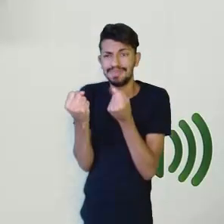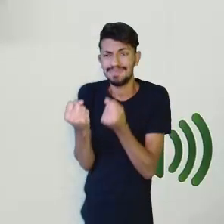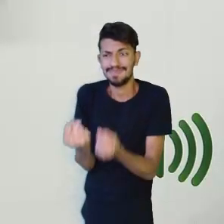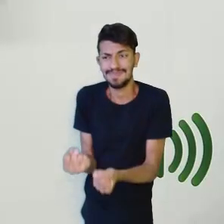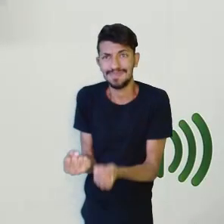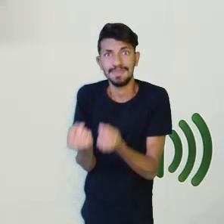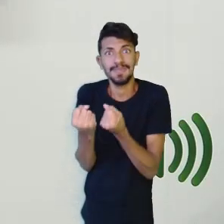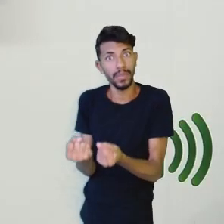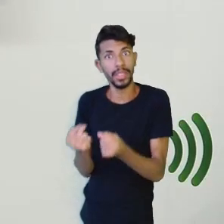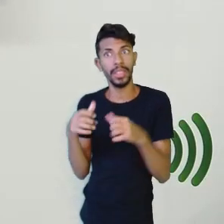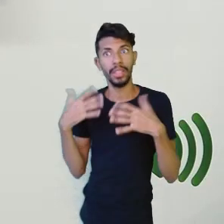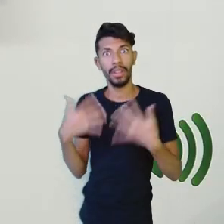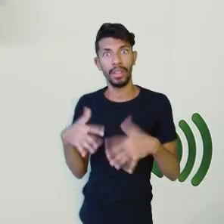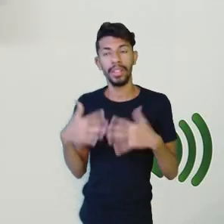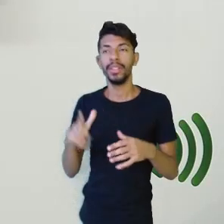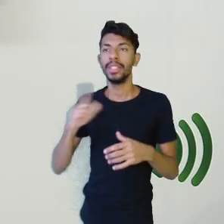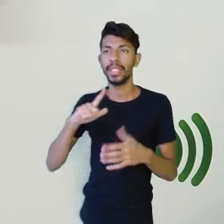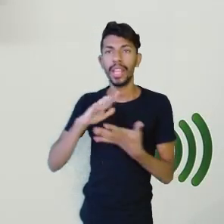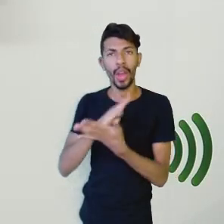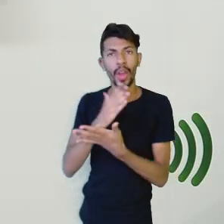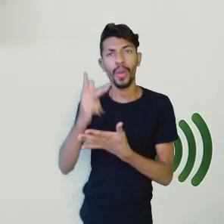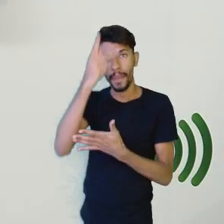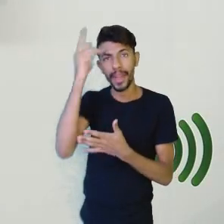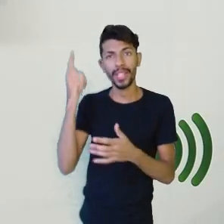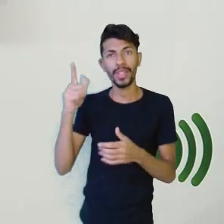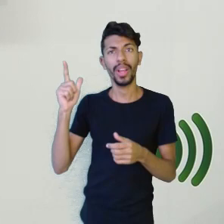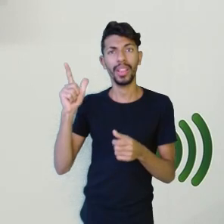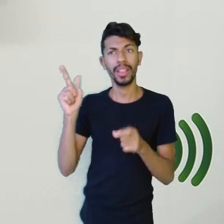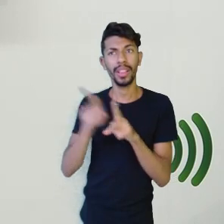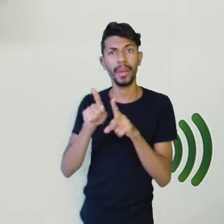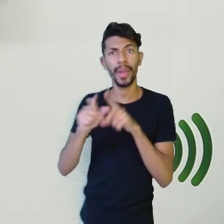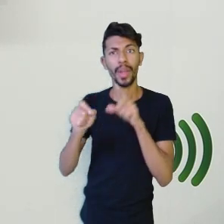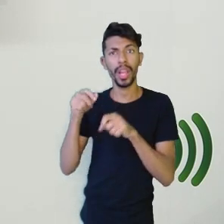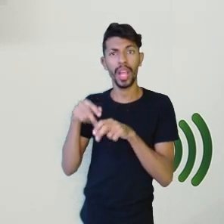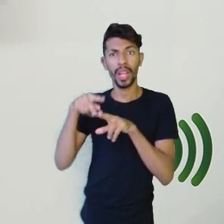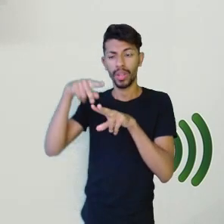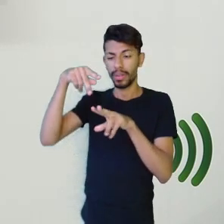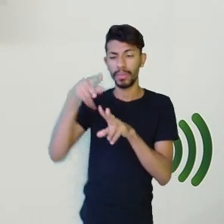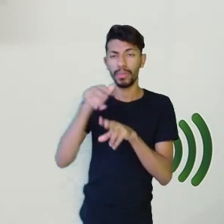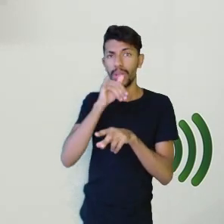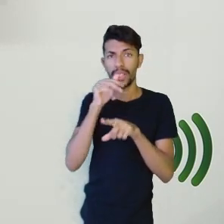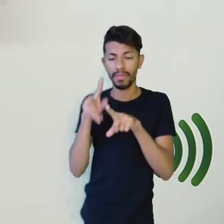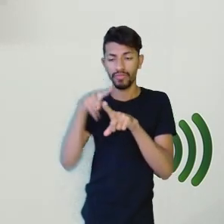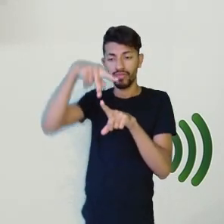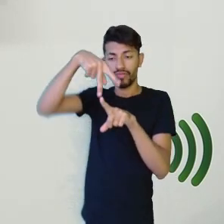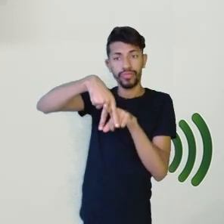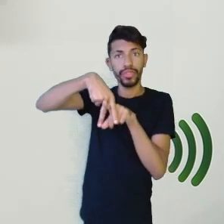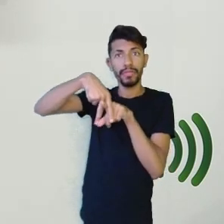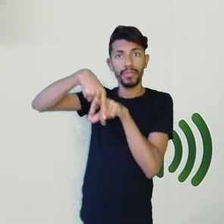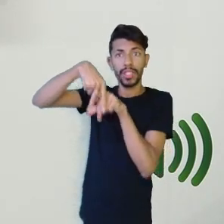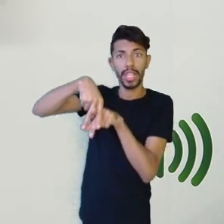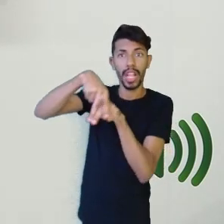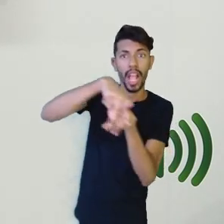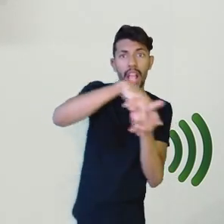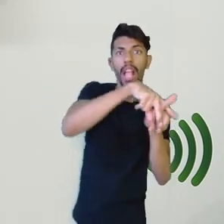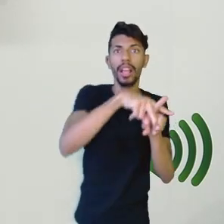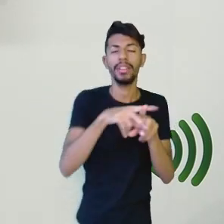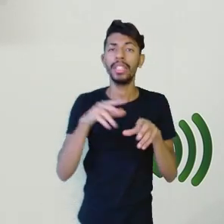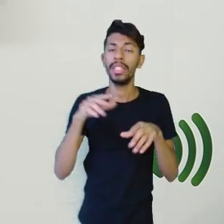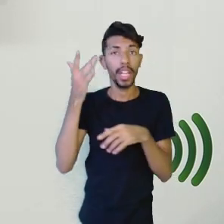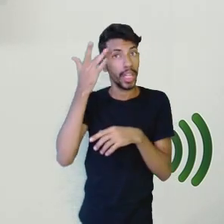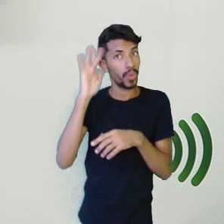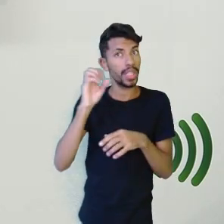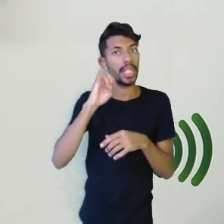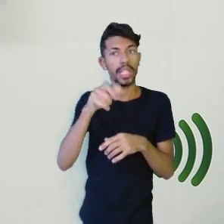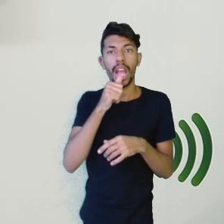nos avestruzes. Então, eles montam no avestruz e tem corrida em alguns lugares. Eu não sei se isso ainda é permitido. Talvez a justiça tenha barrado esse